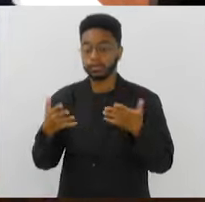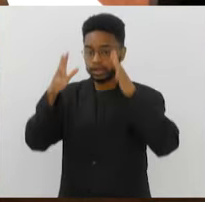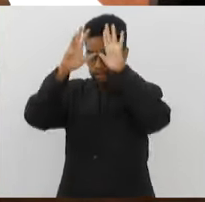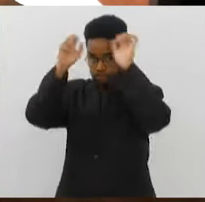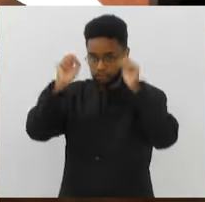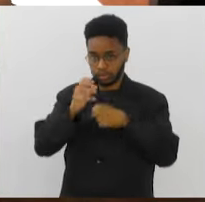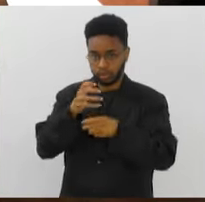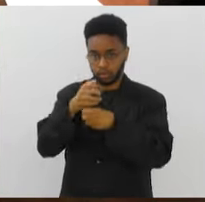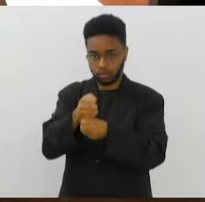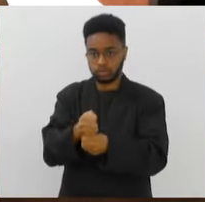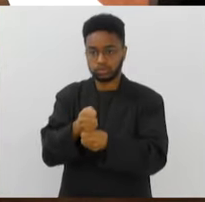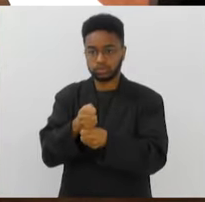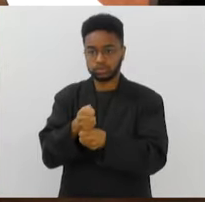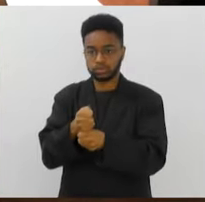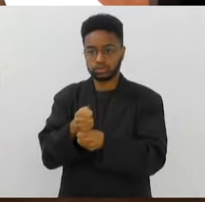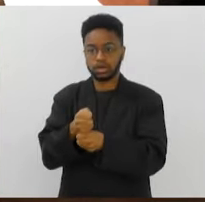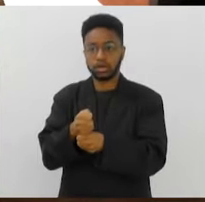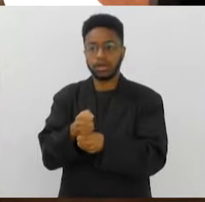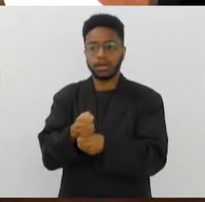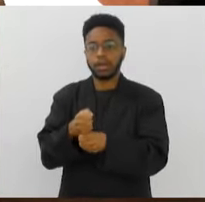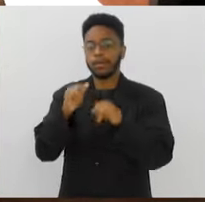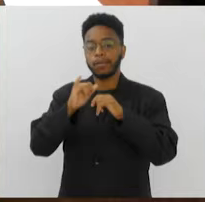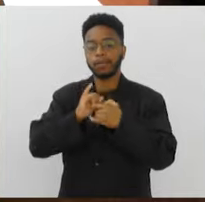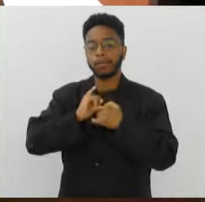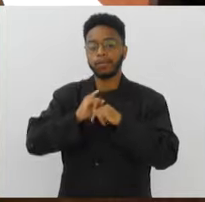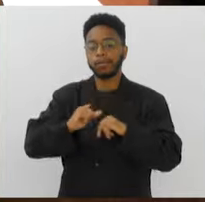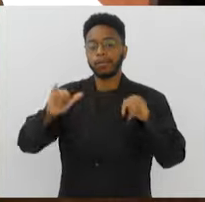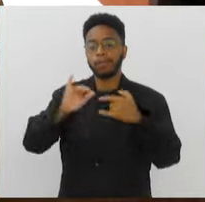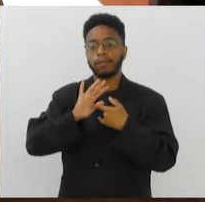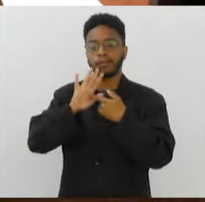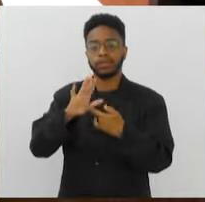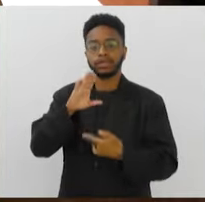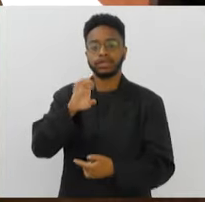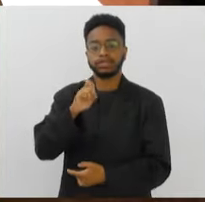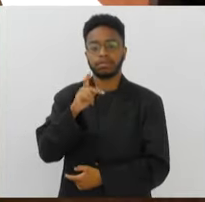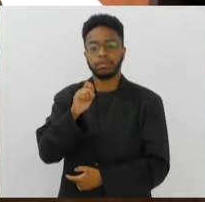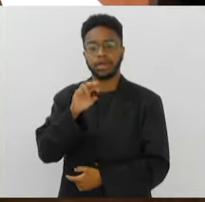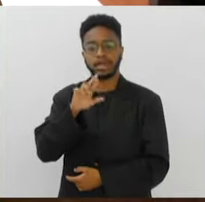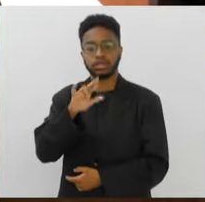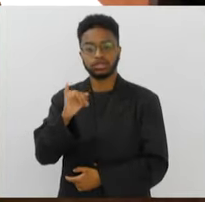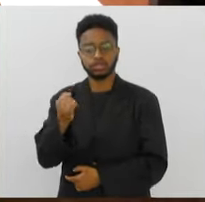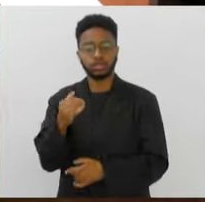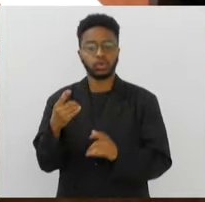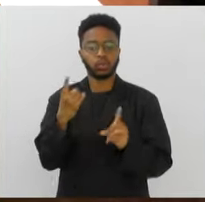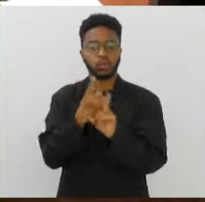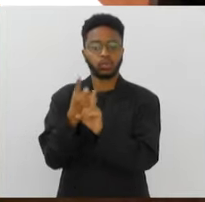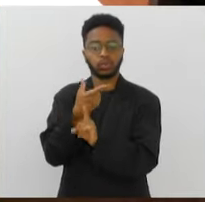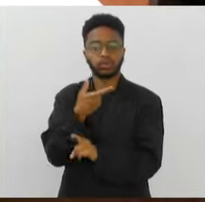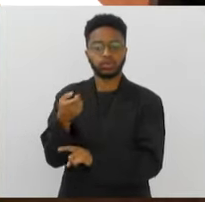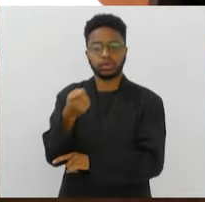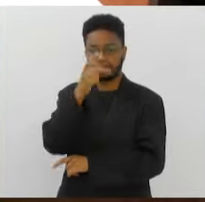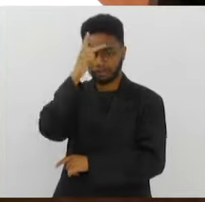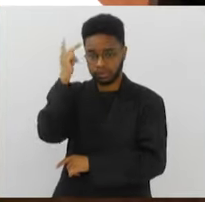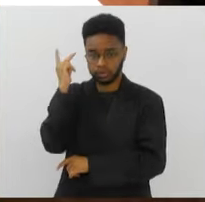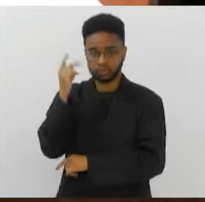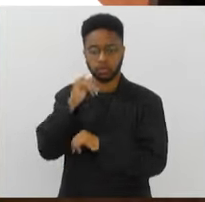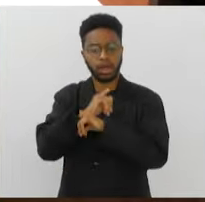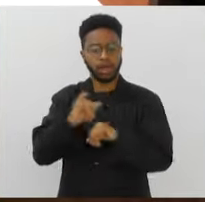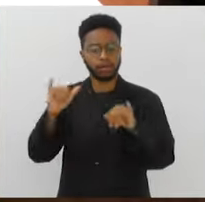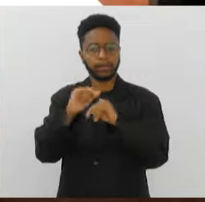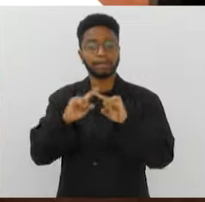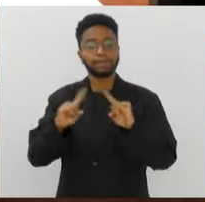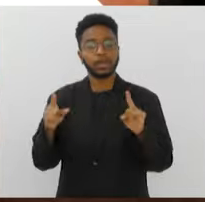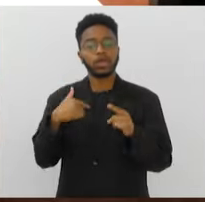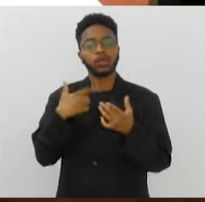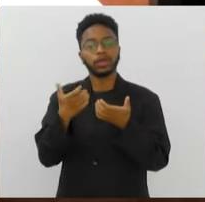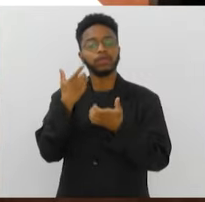outras entidades, fizeram um escândalo pelo CEPERJ, que tinham, acharam 200 pessoas, que fizeram um escândalo. A imprensa... Agora eu quero ver